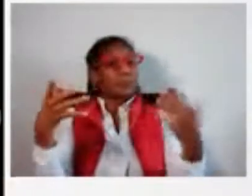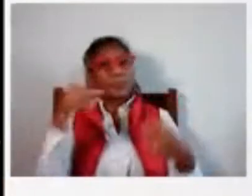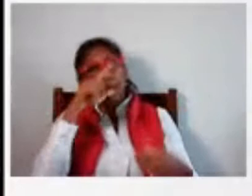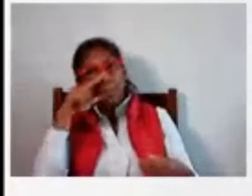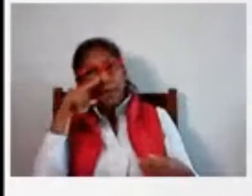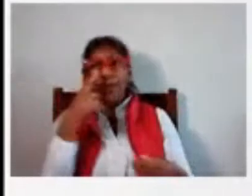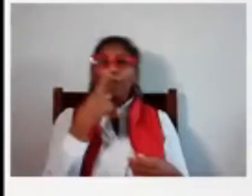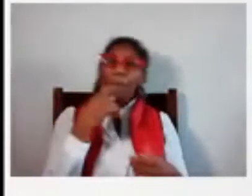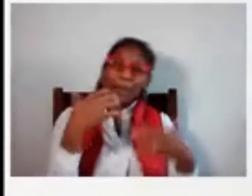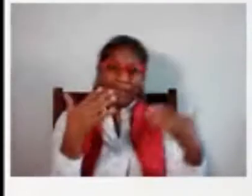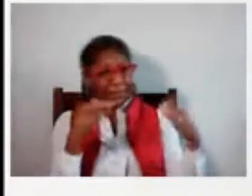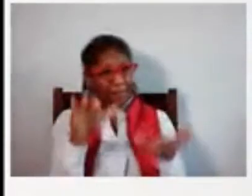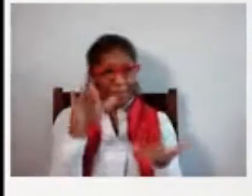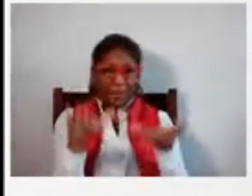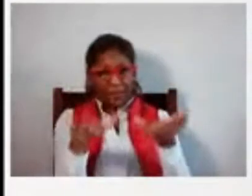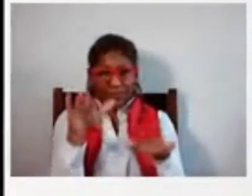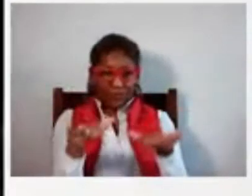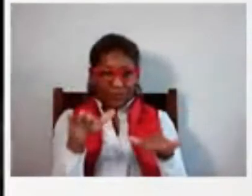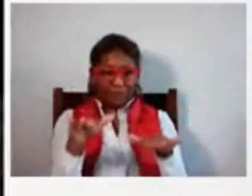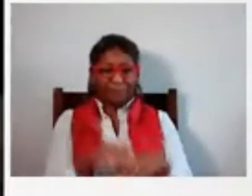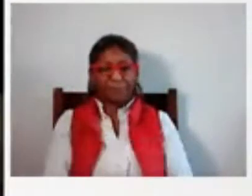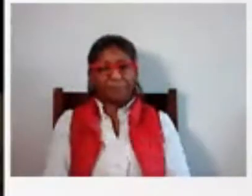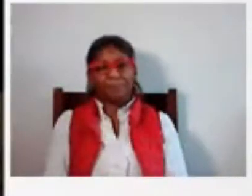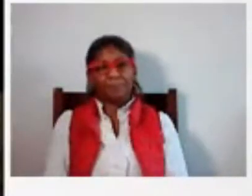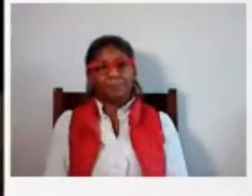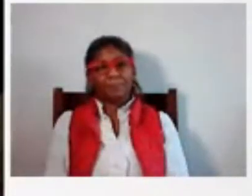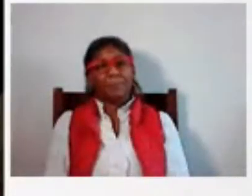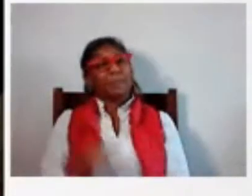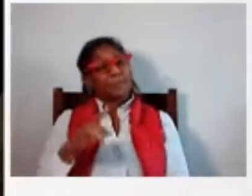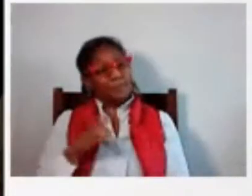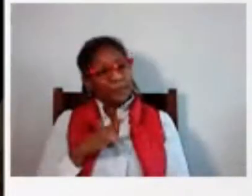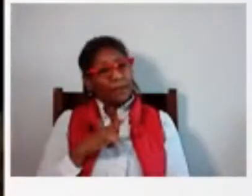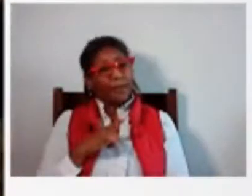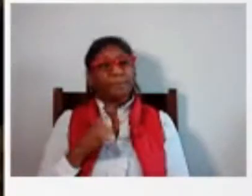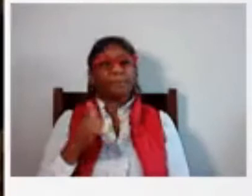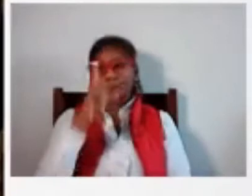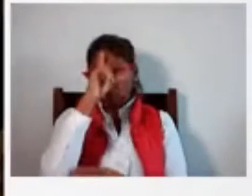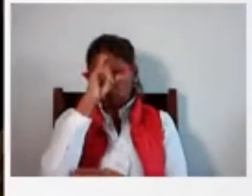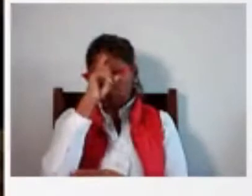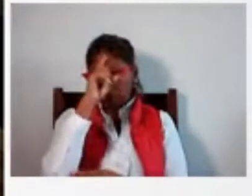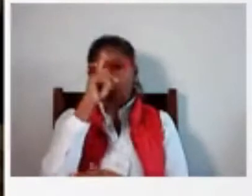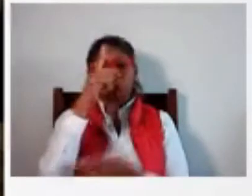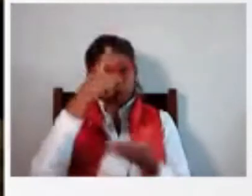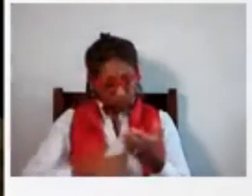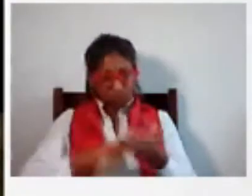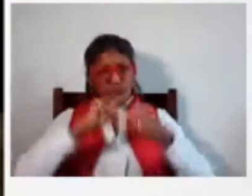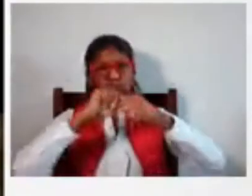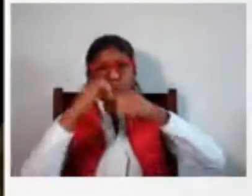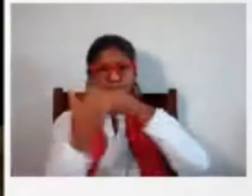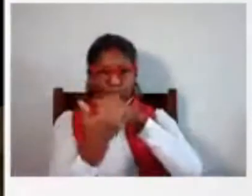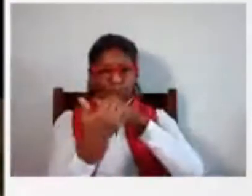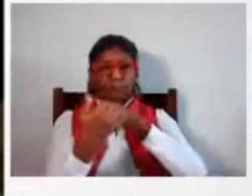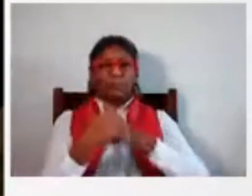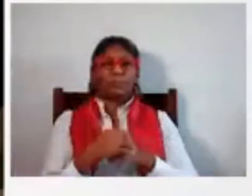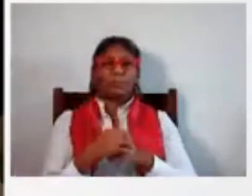né? Nós temos ainda o número de hospitalizações confirmadas para a Covid-19 registradas